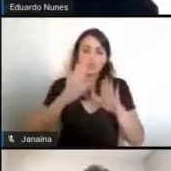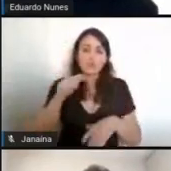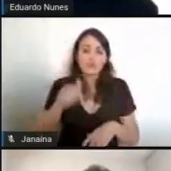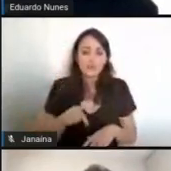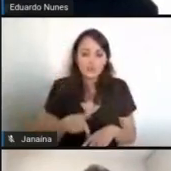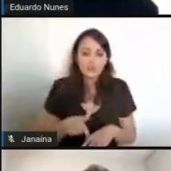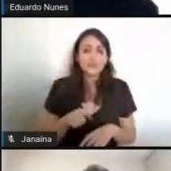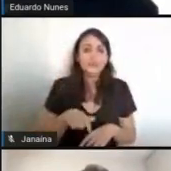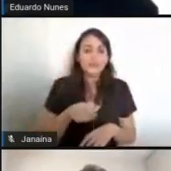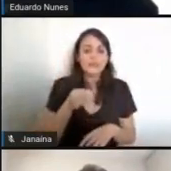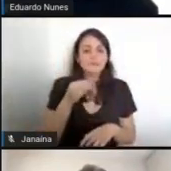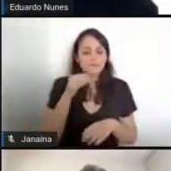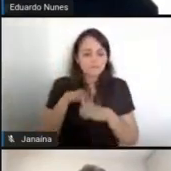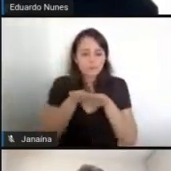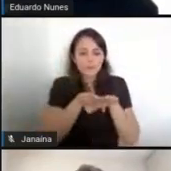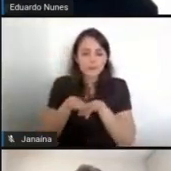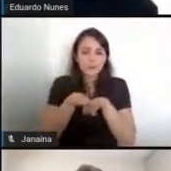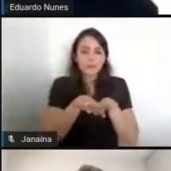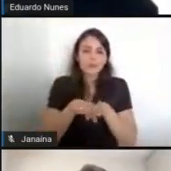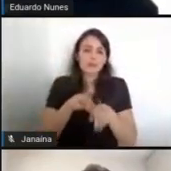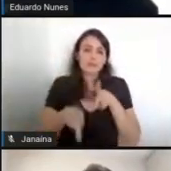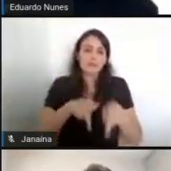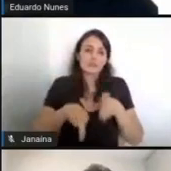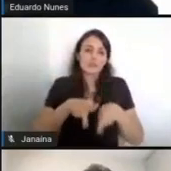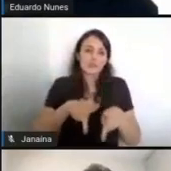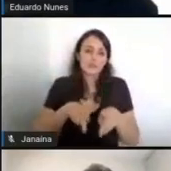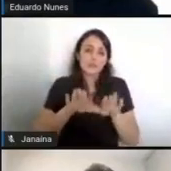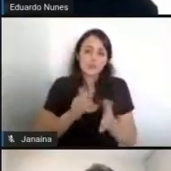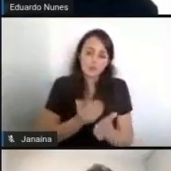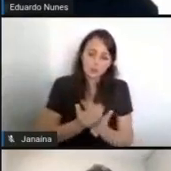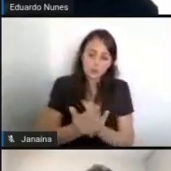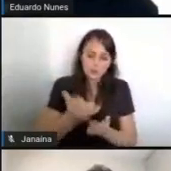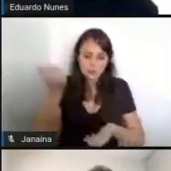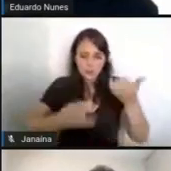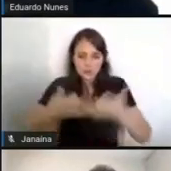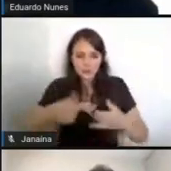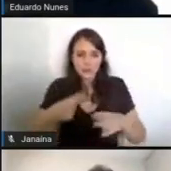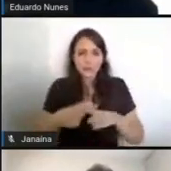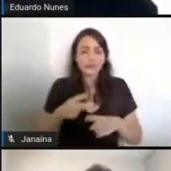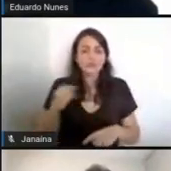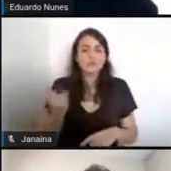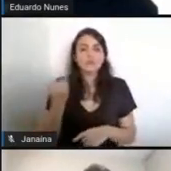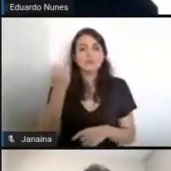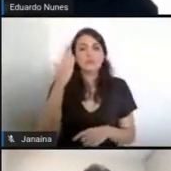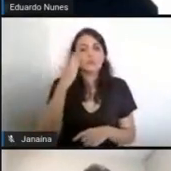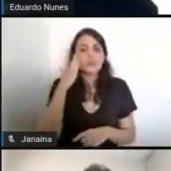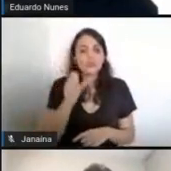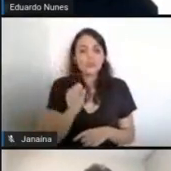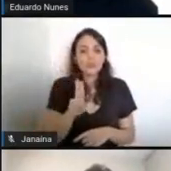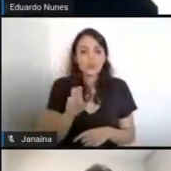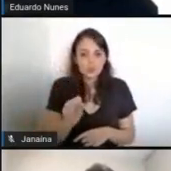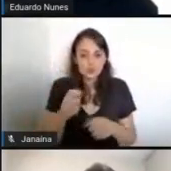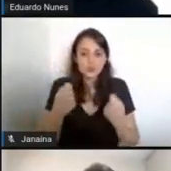a gente precisa, partindo desse ponto de partida inicial, né, da importância do SUS, entender que, a